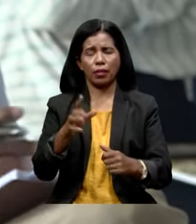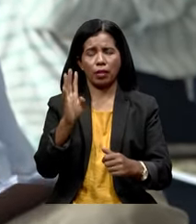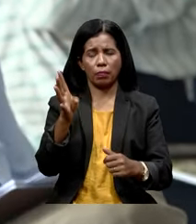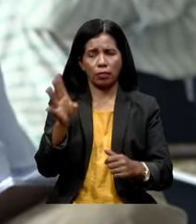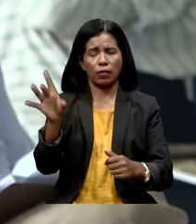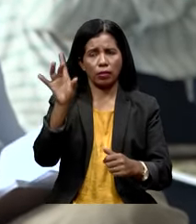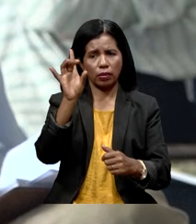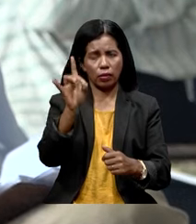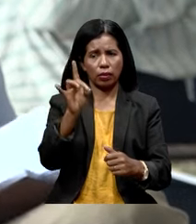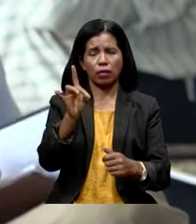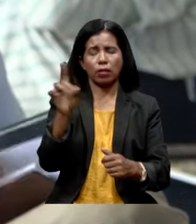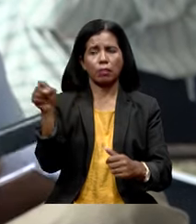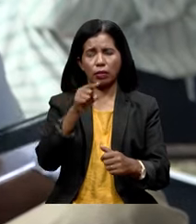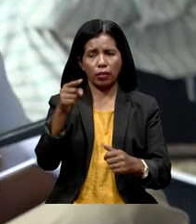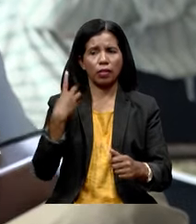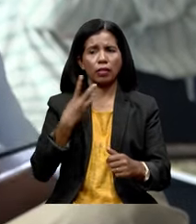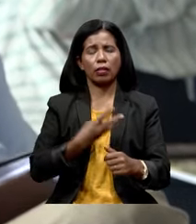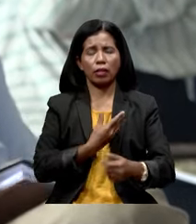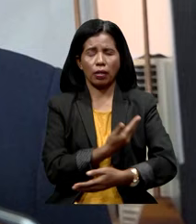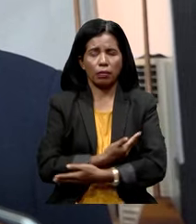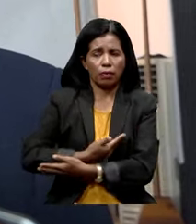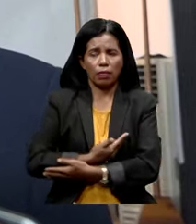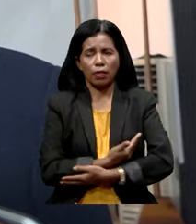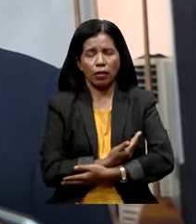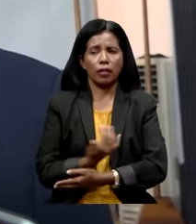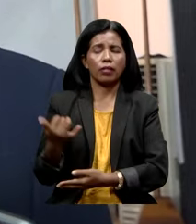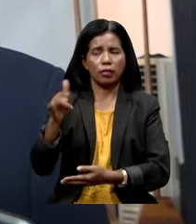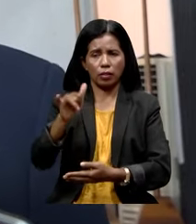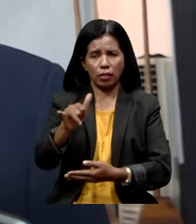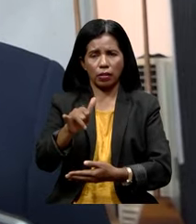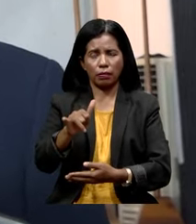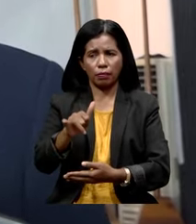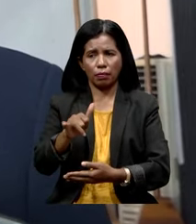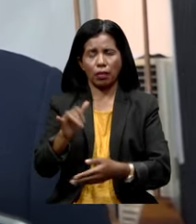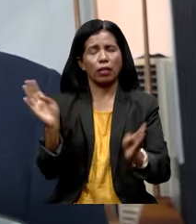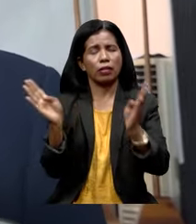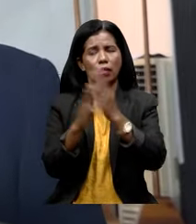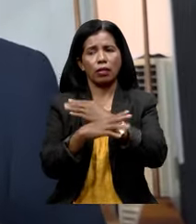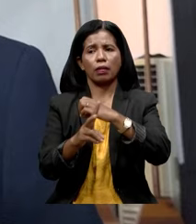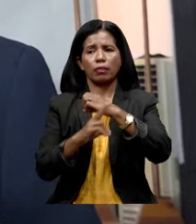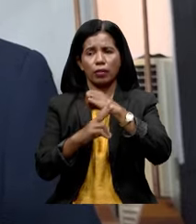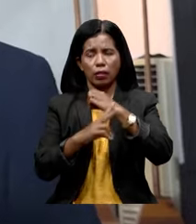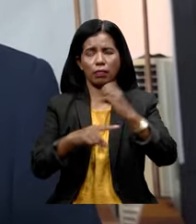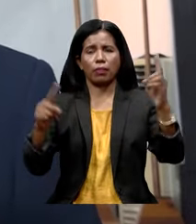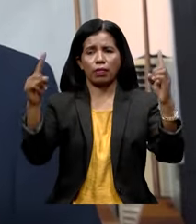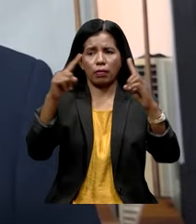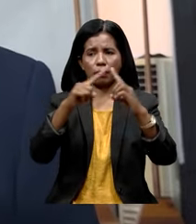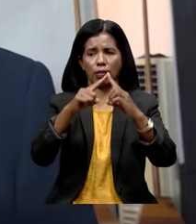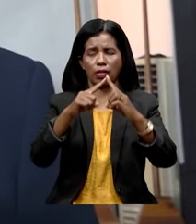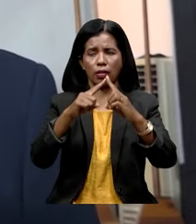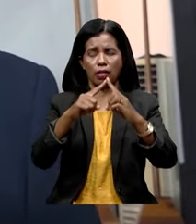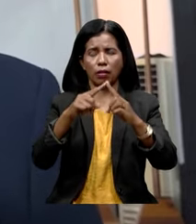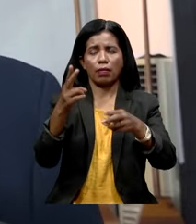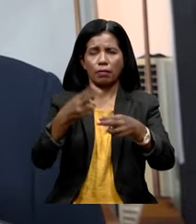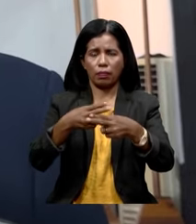47% e tem a consequência de lavar e xira, sai vítima da raiz para a